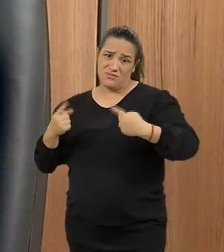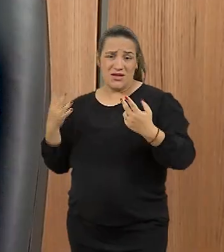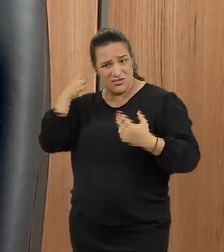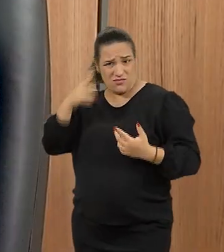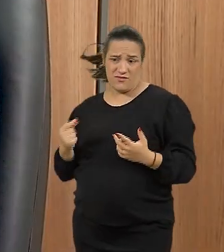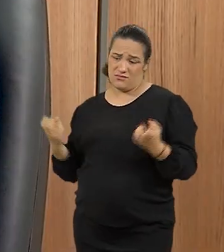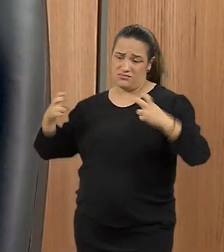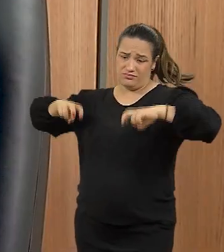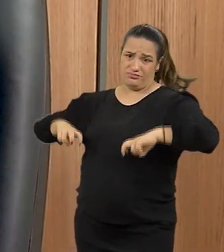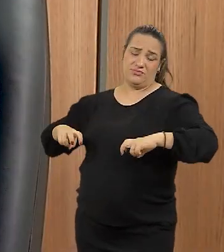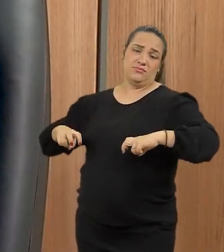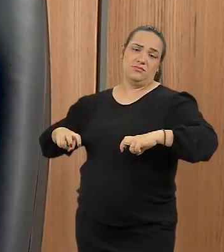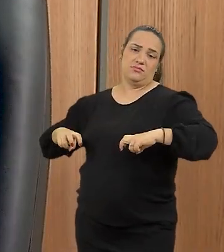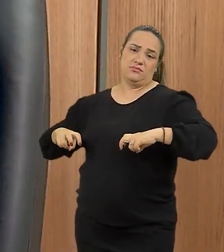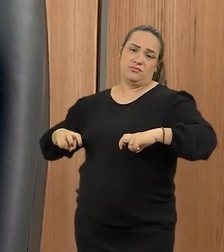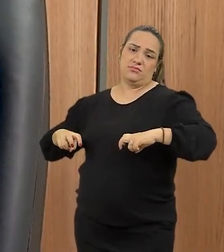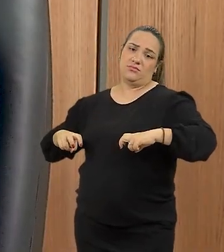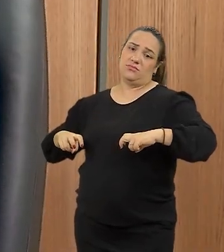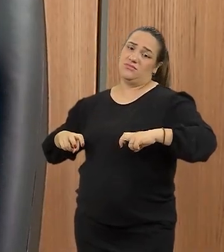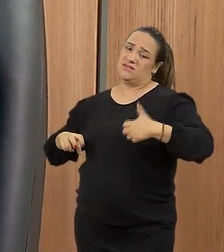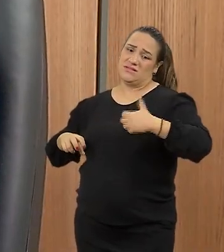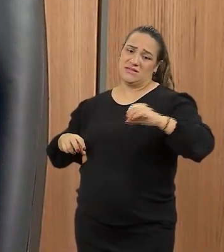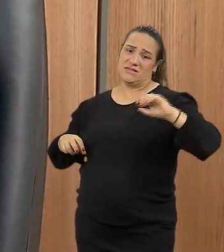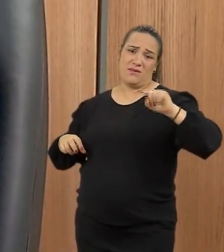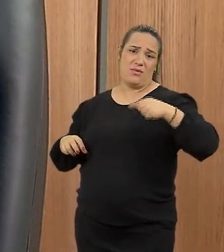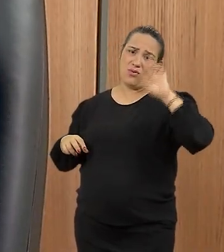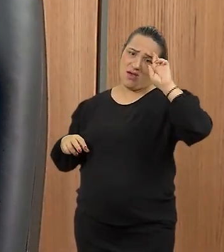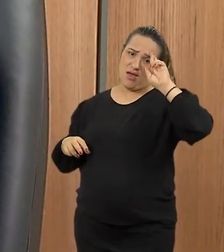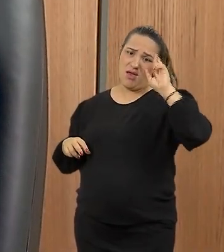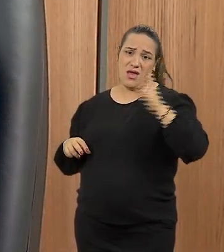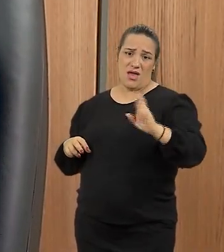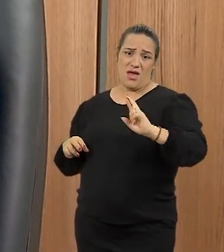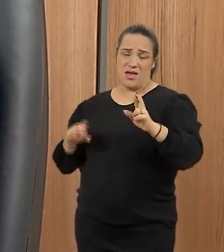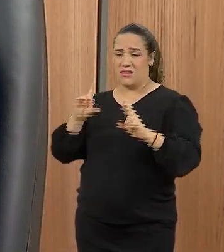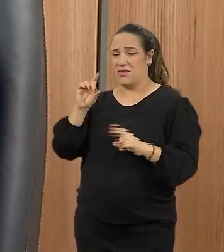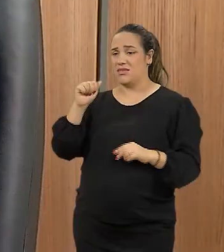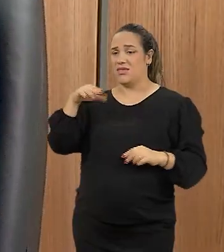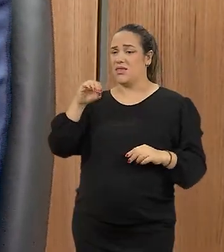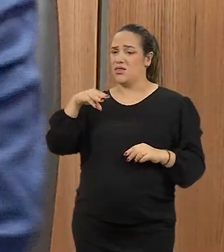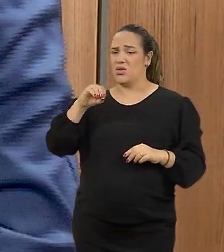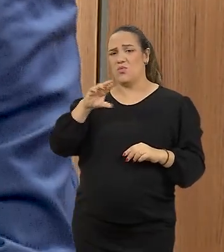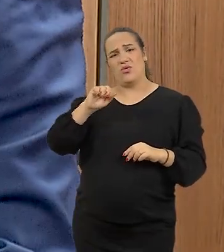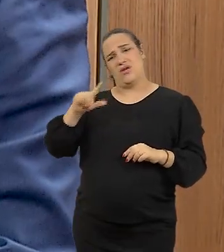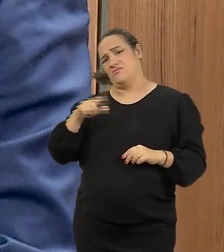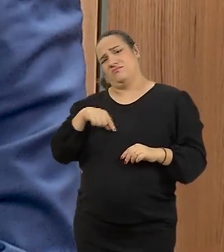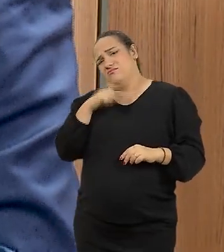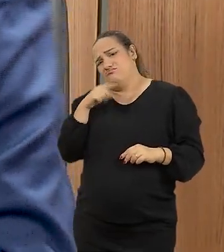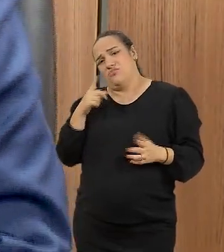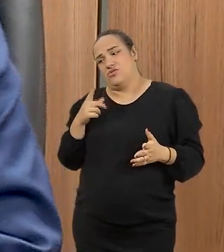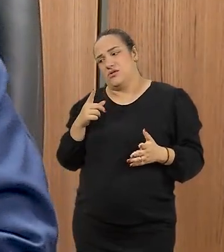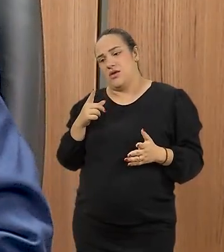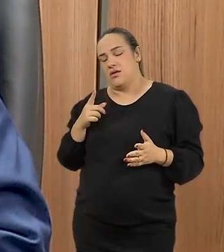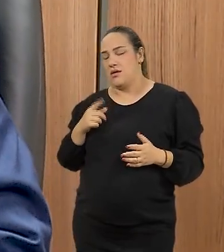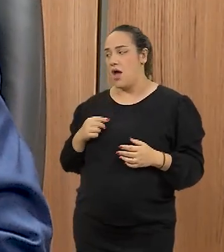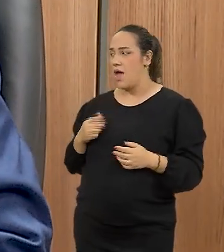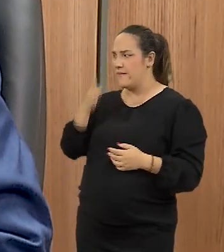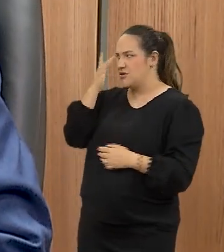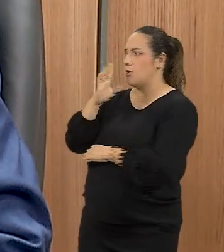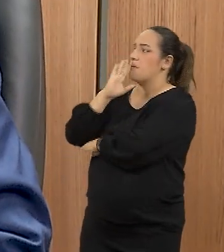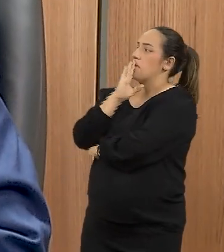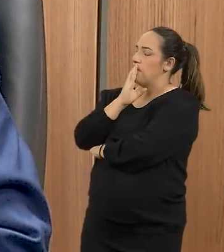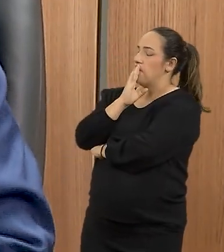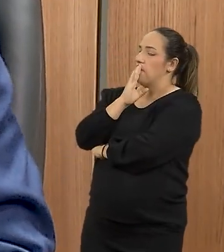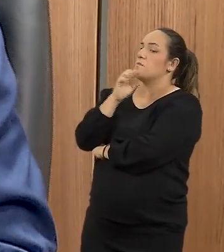discutir e insistir em receber 100 mil. O senhor não vai receber 100 mil. E aquilo permitiu que o banco chegasse a um